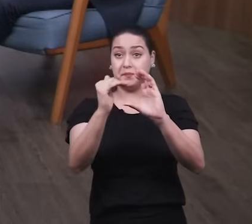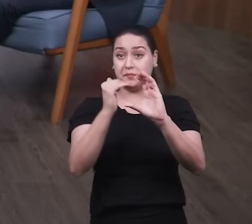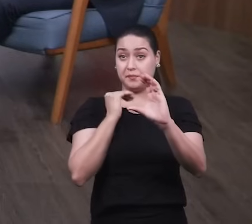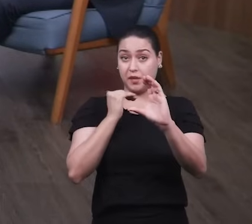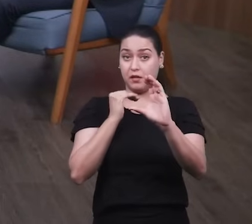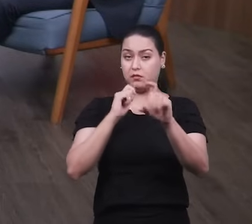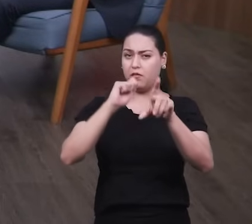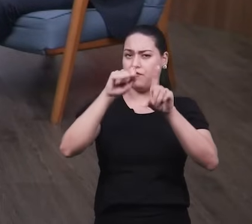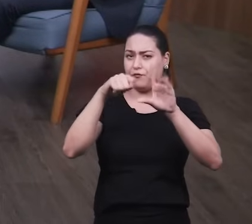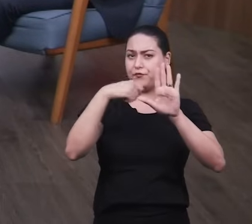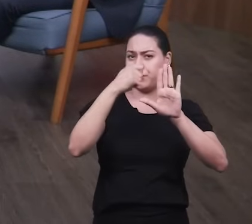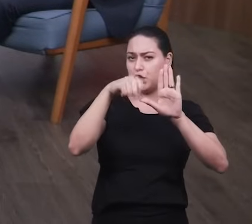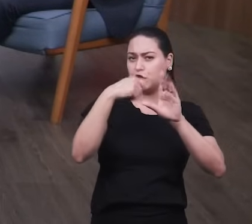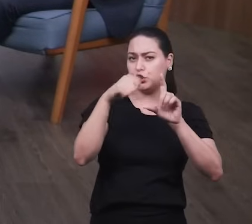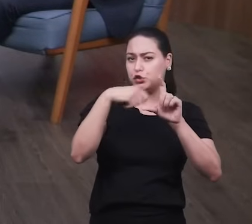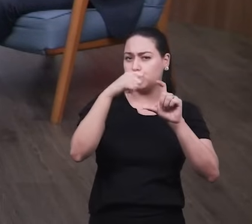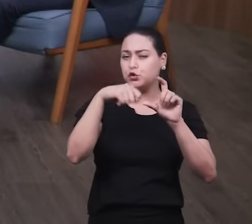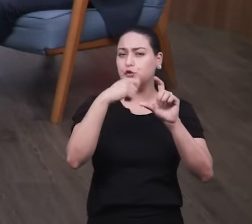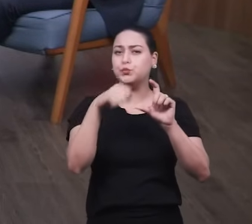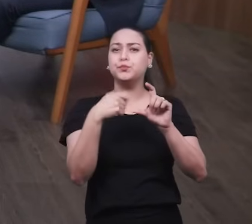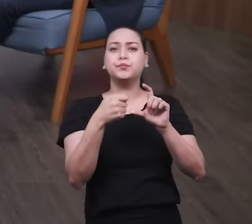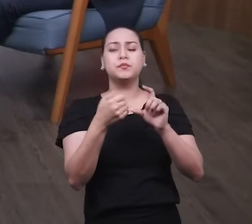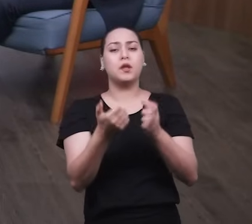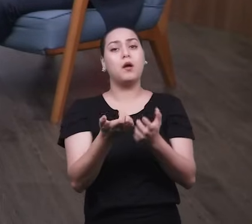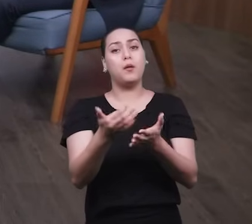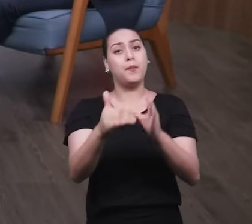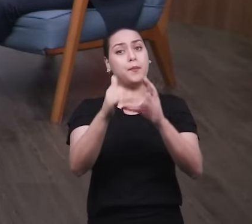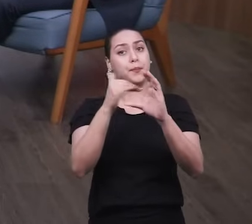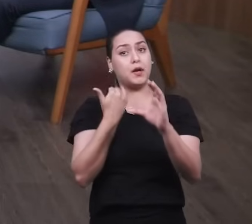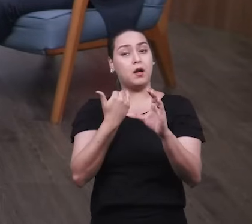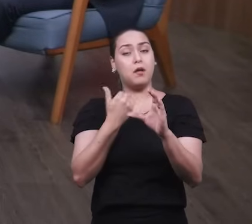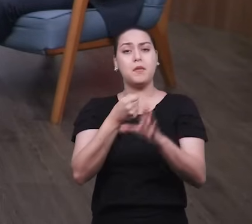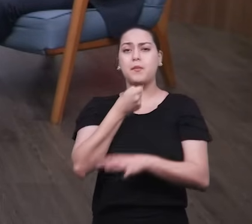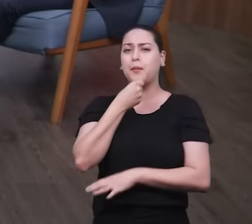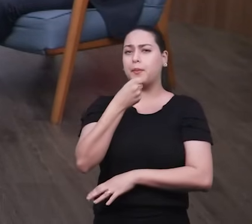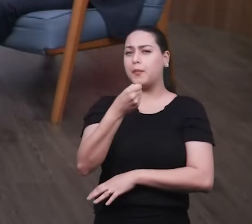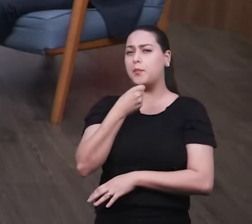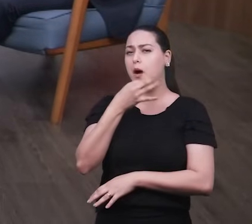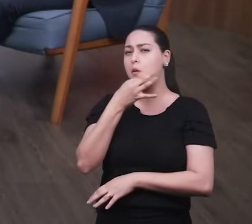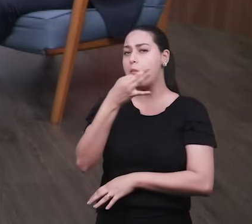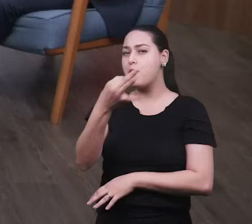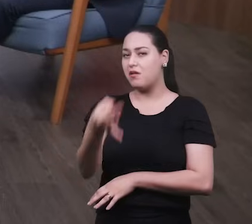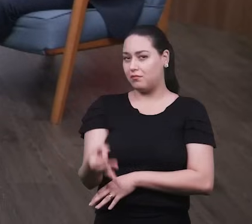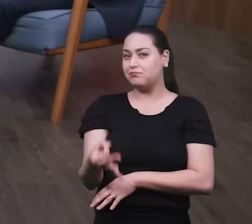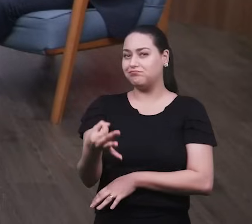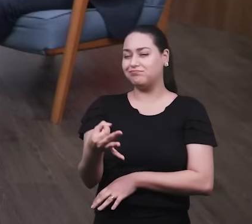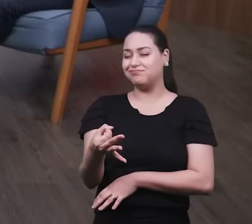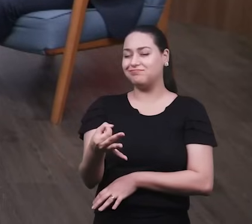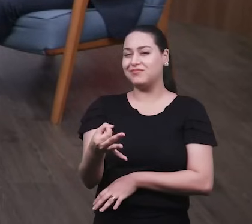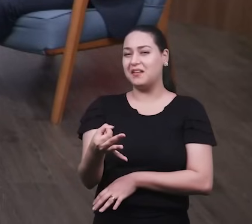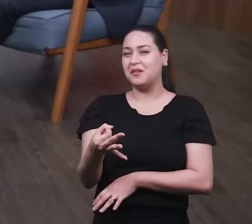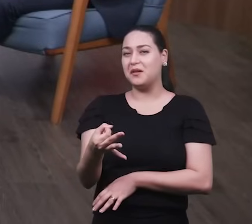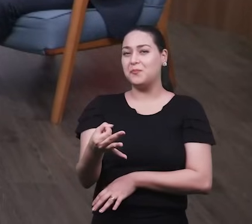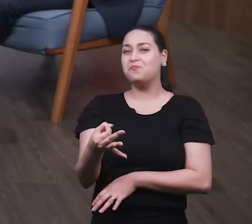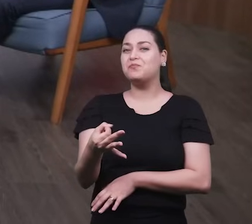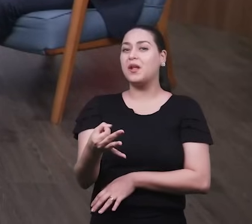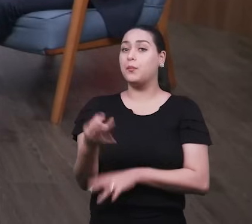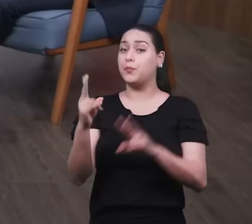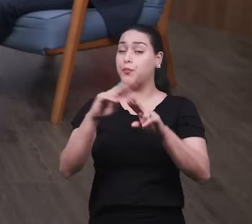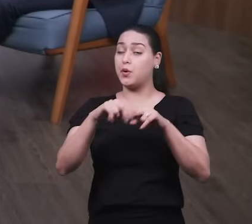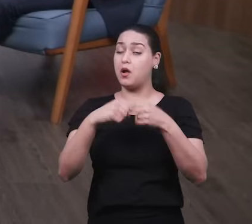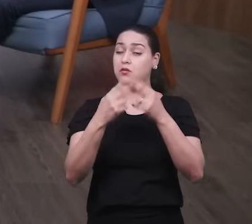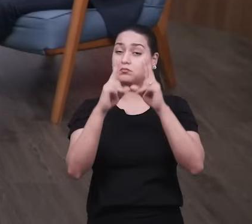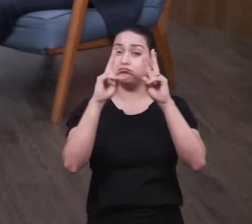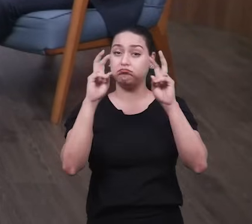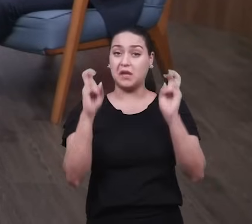neste caso, vídeos para trazer algum comentário, alguma impressão a respeito do